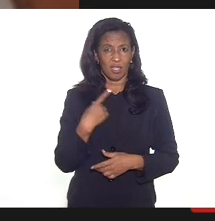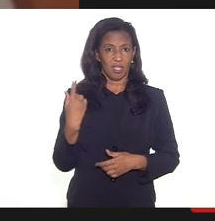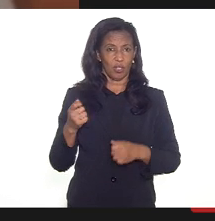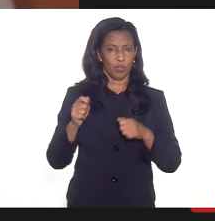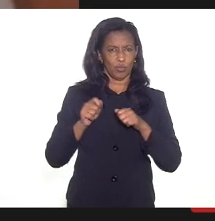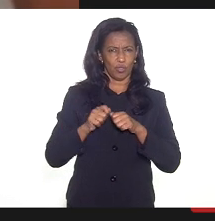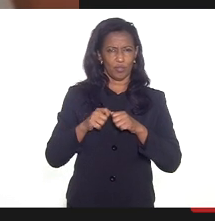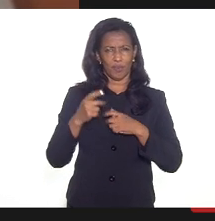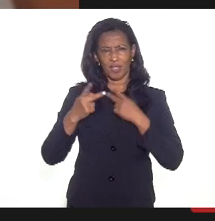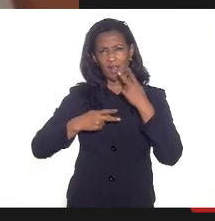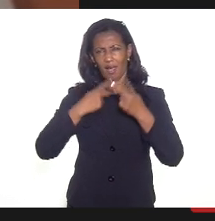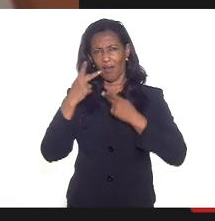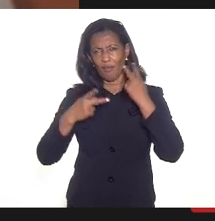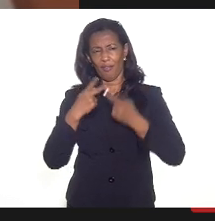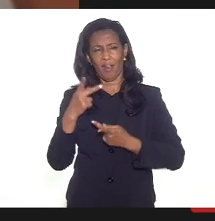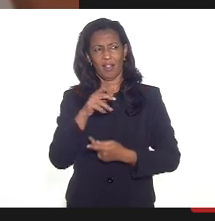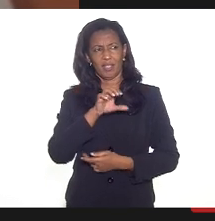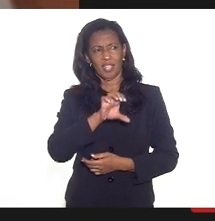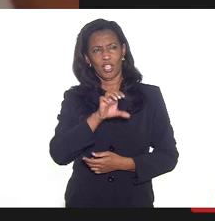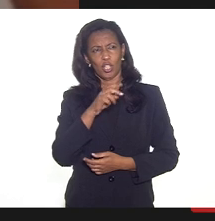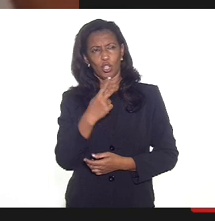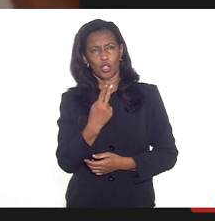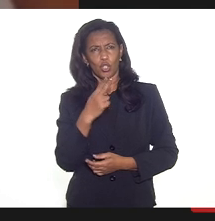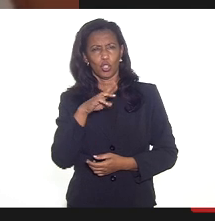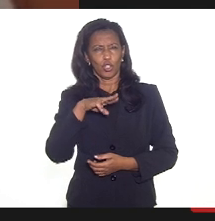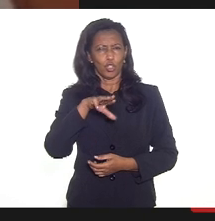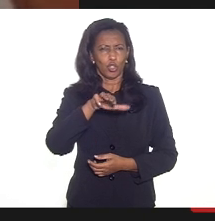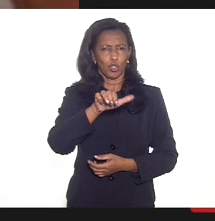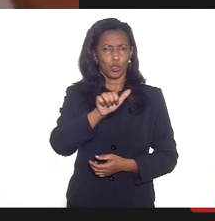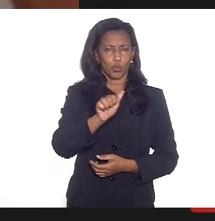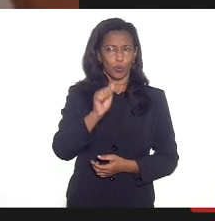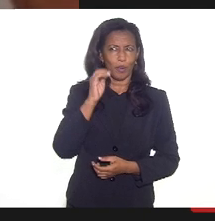a fala da Xuma, que nos levou